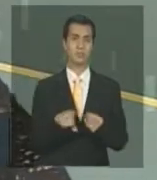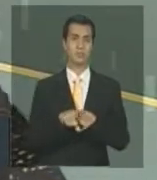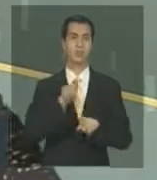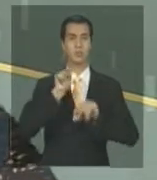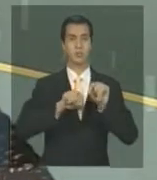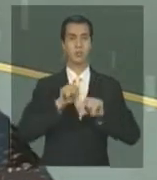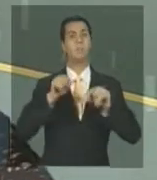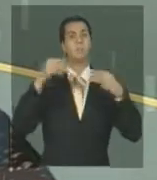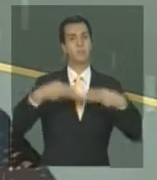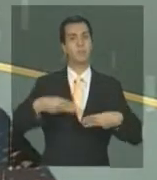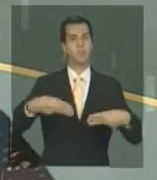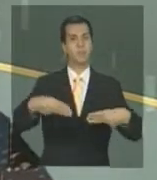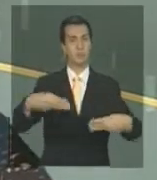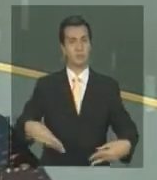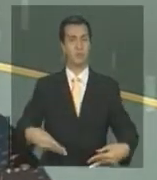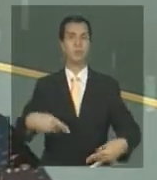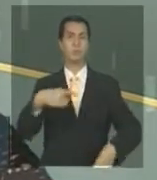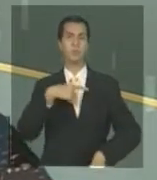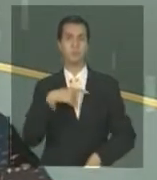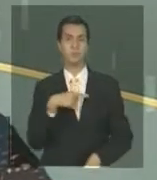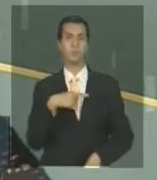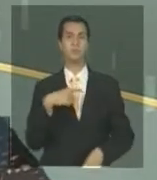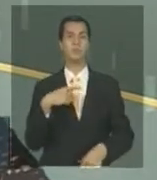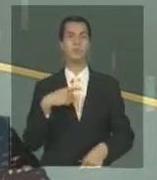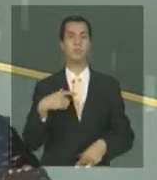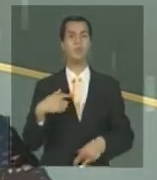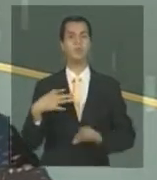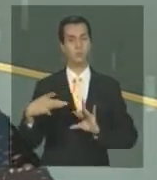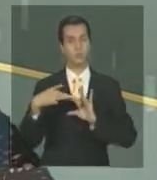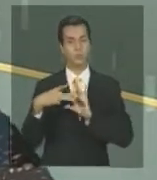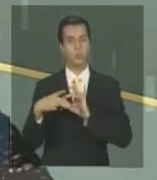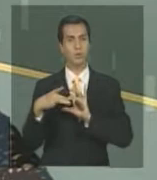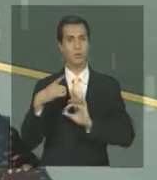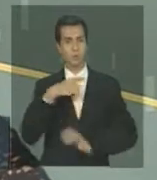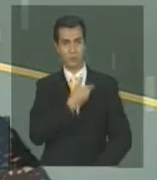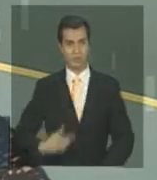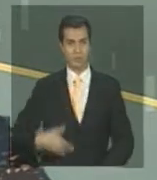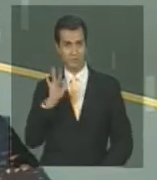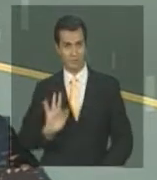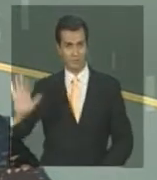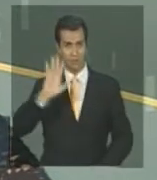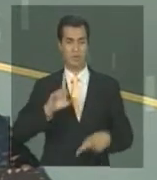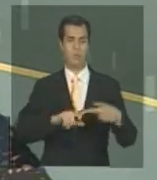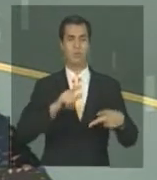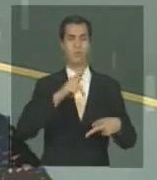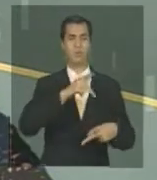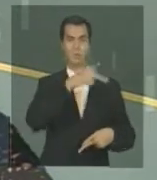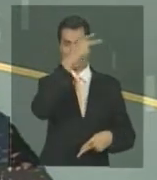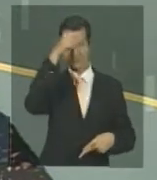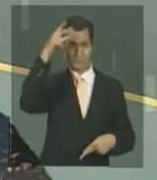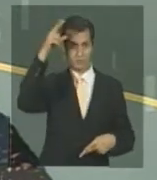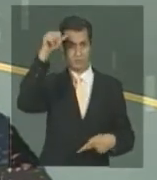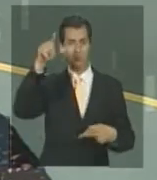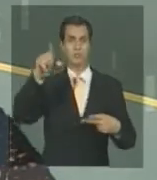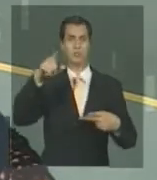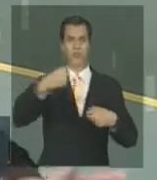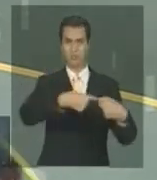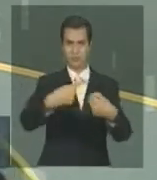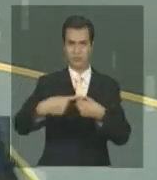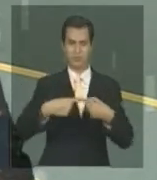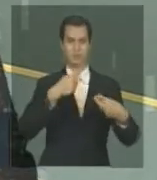do Ministério envolve a União, os governos estaduais e as prefeituras, além